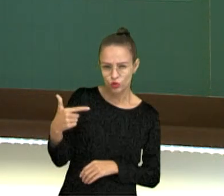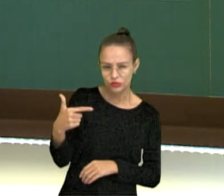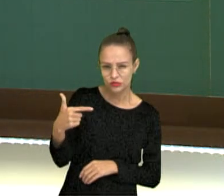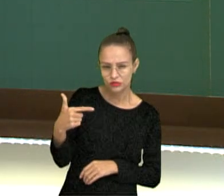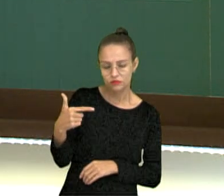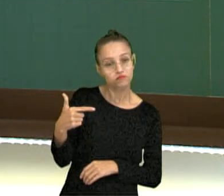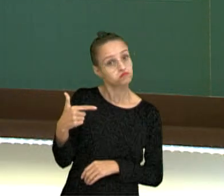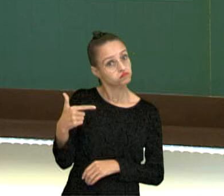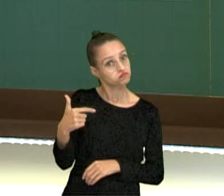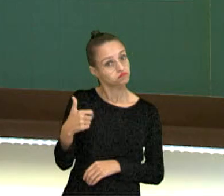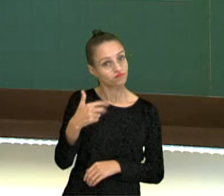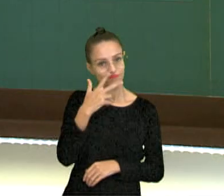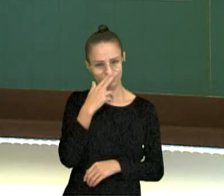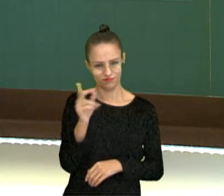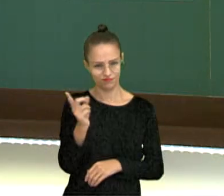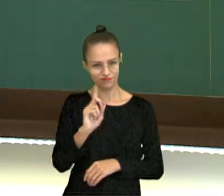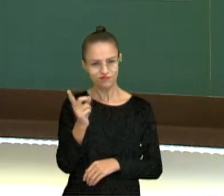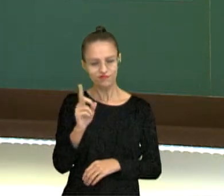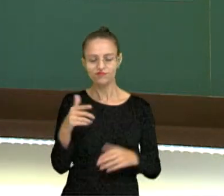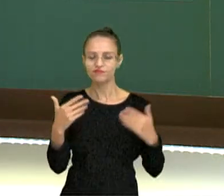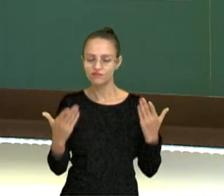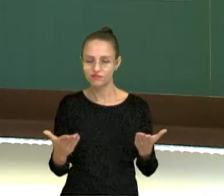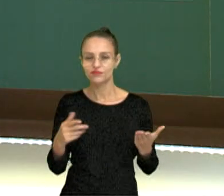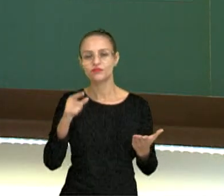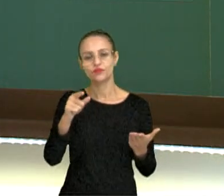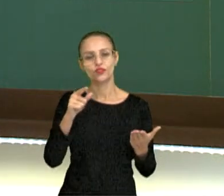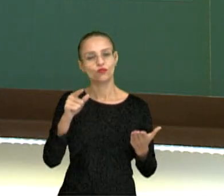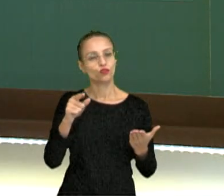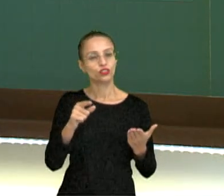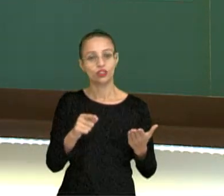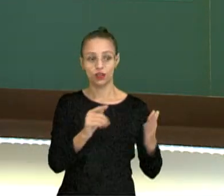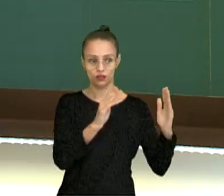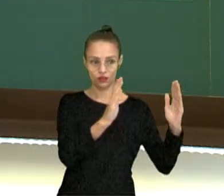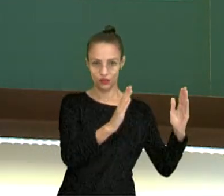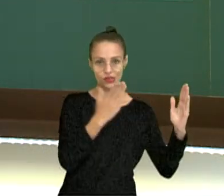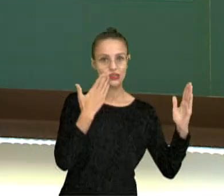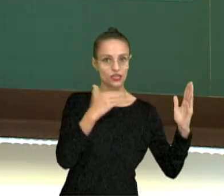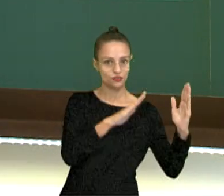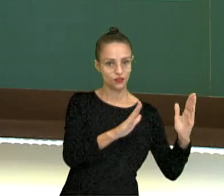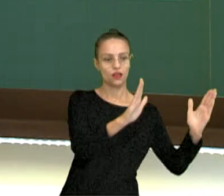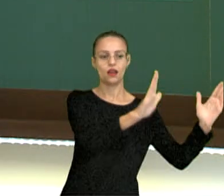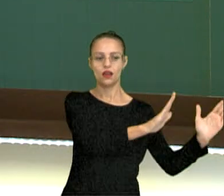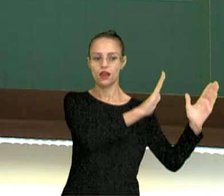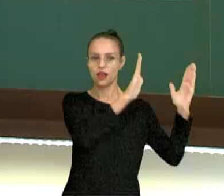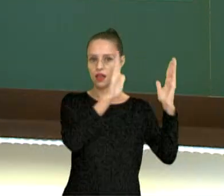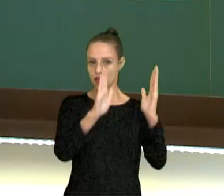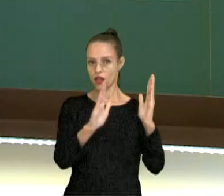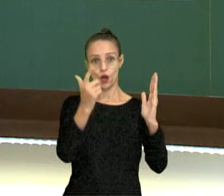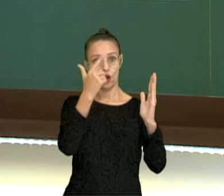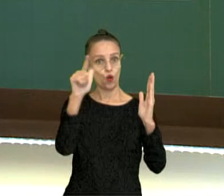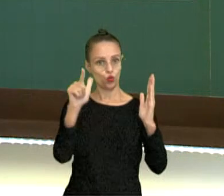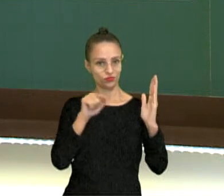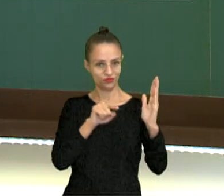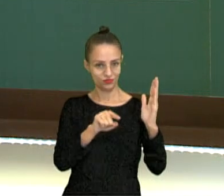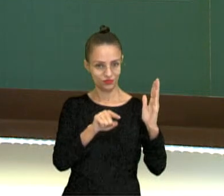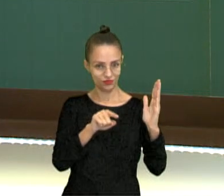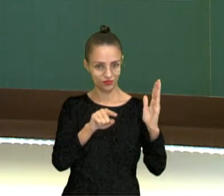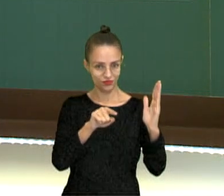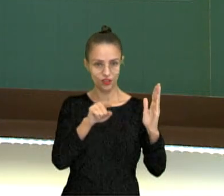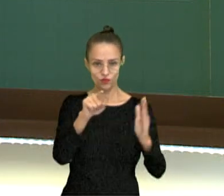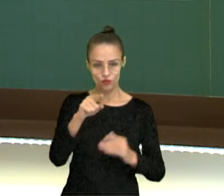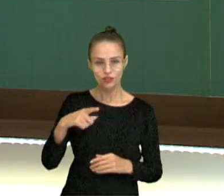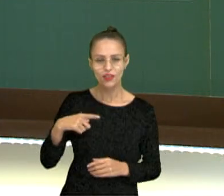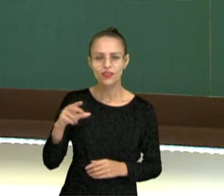incompleto? Provavelmente não. Então você já saiu da fase da infância. Mas será que você tem